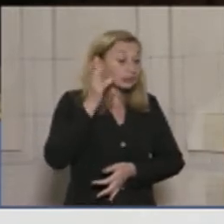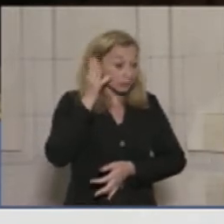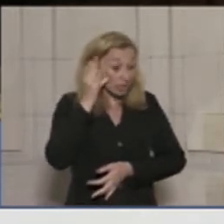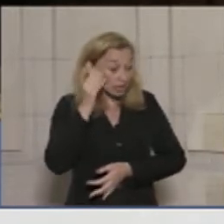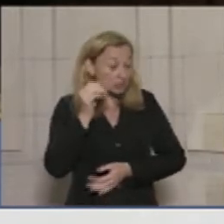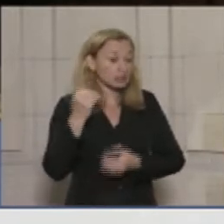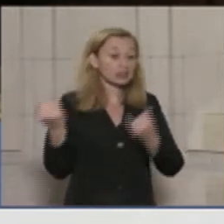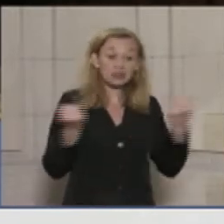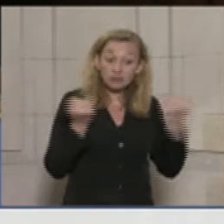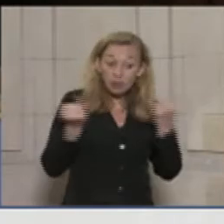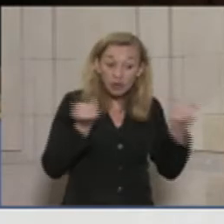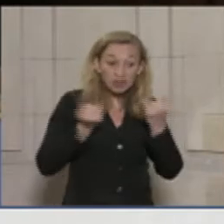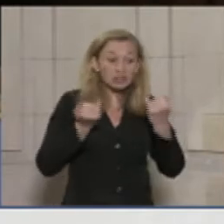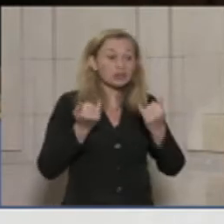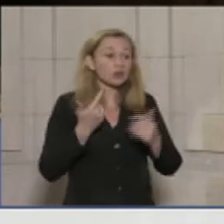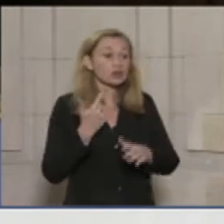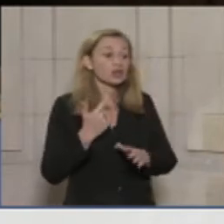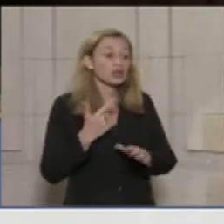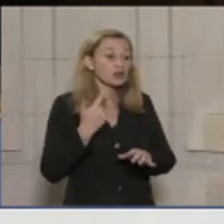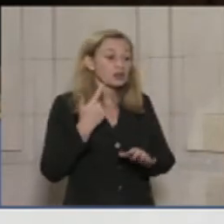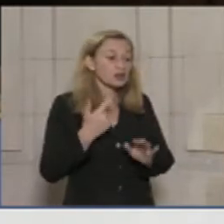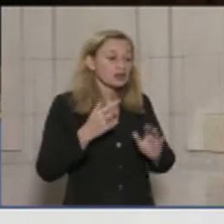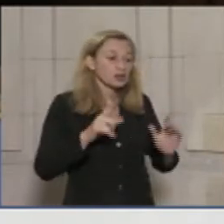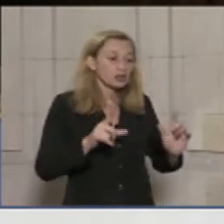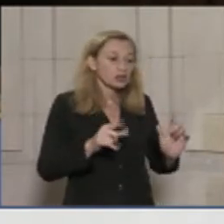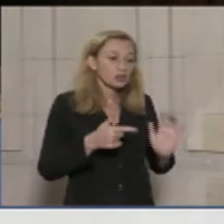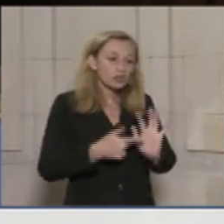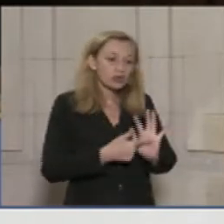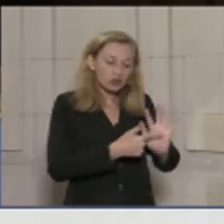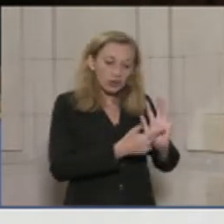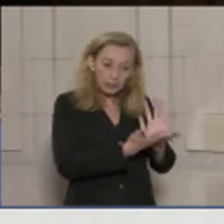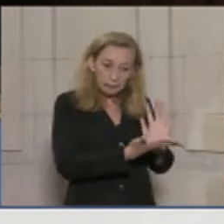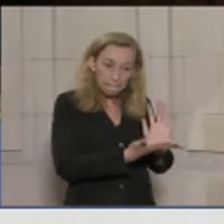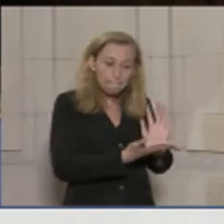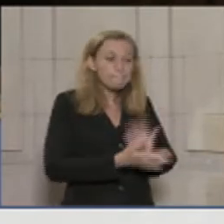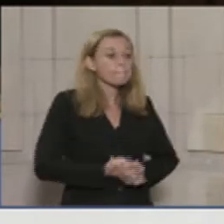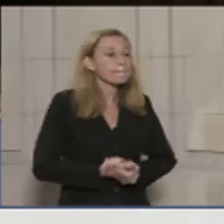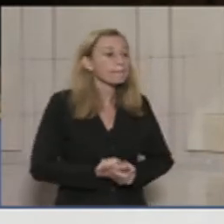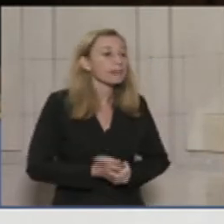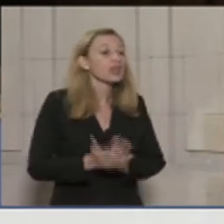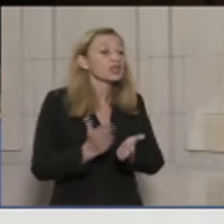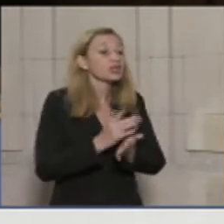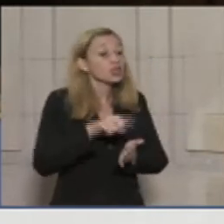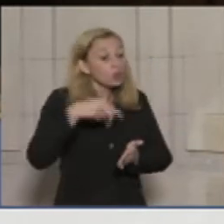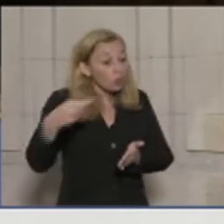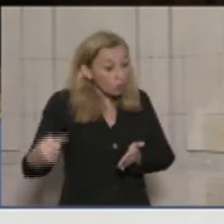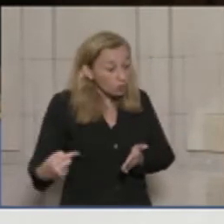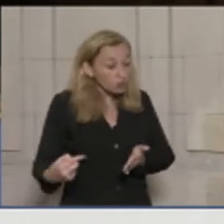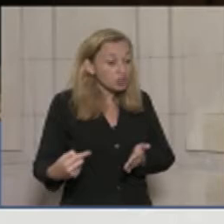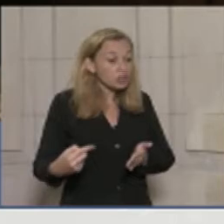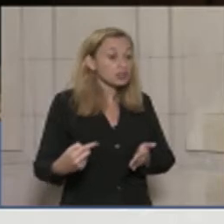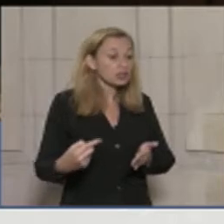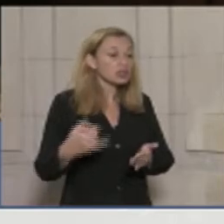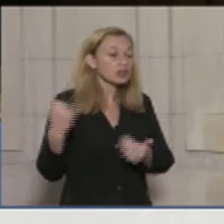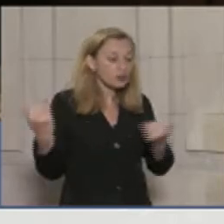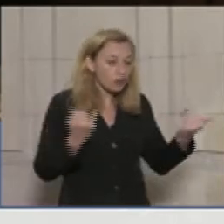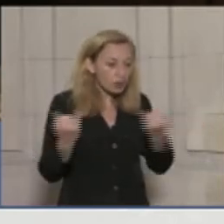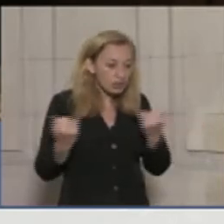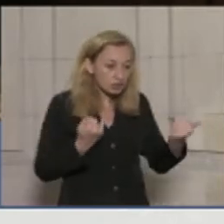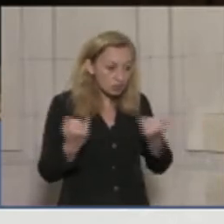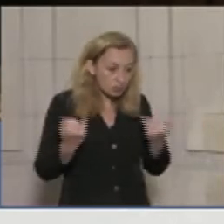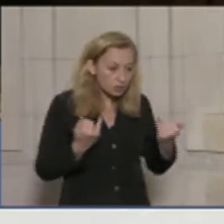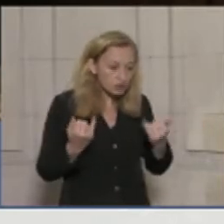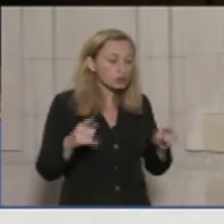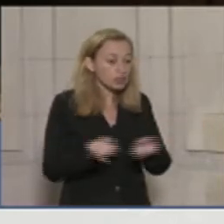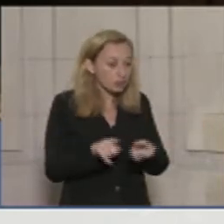essas informações constarem na minha fala, para que, e algumas outras informações que a taquigrafia julgar importante nesse